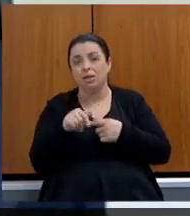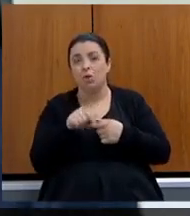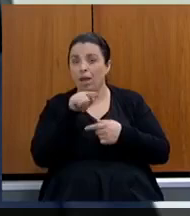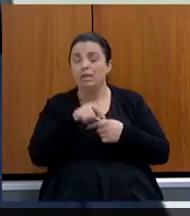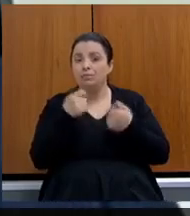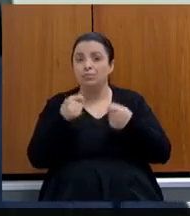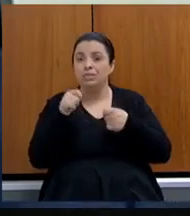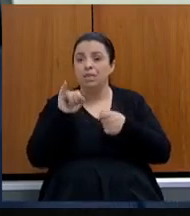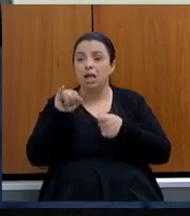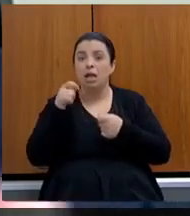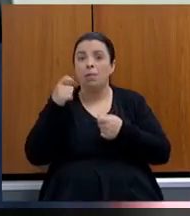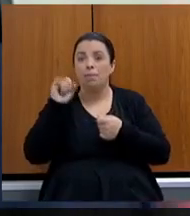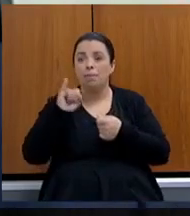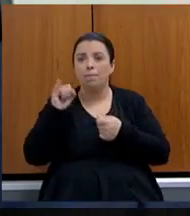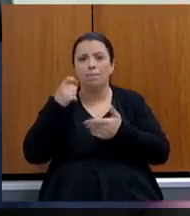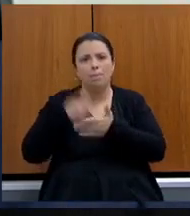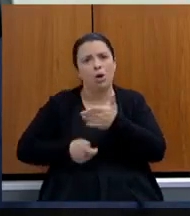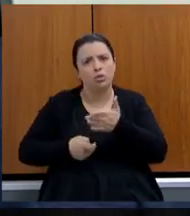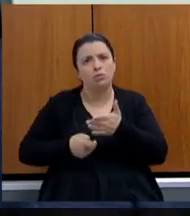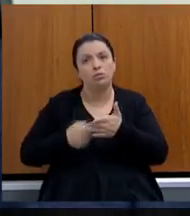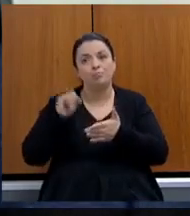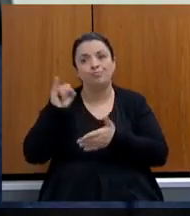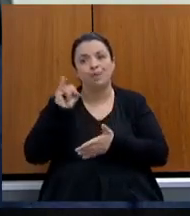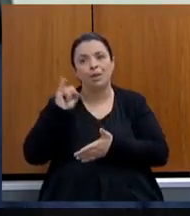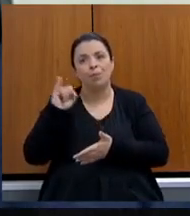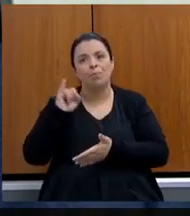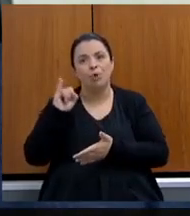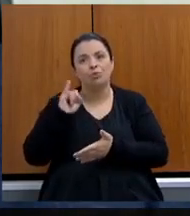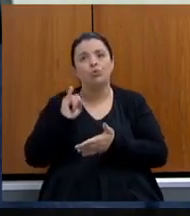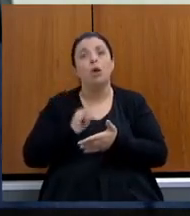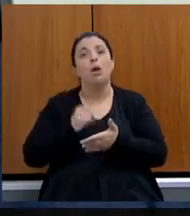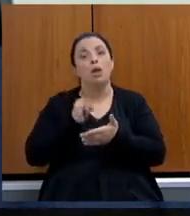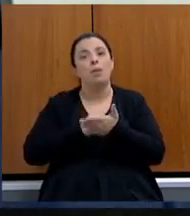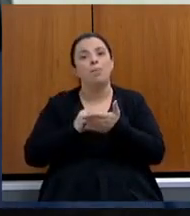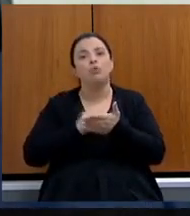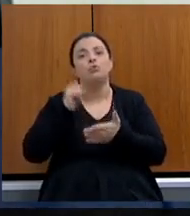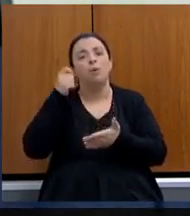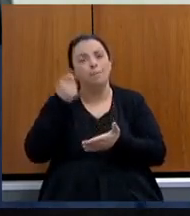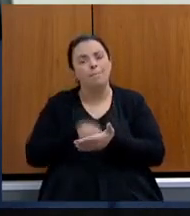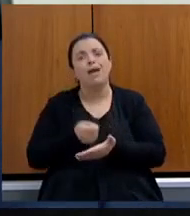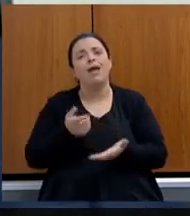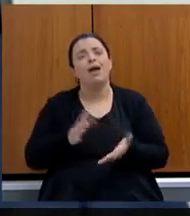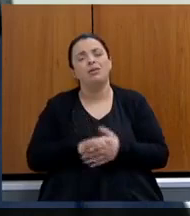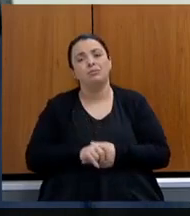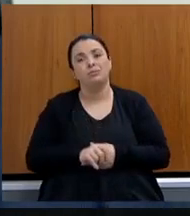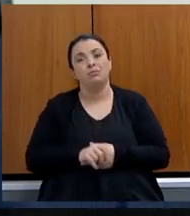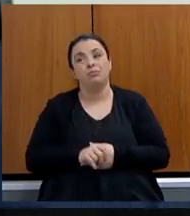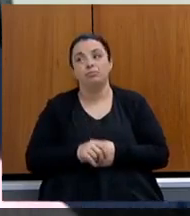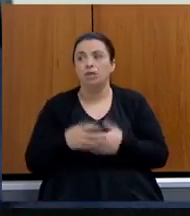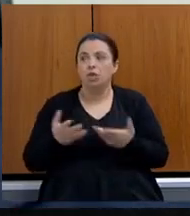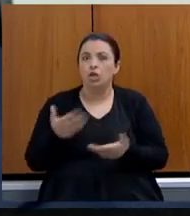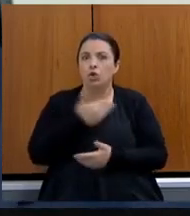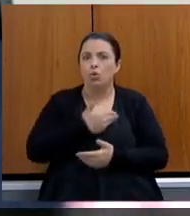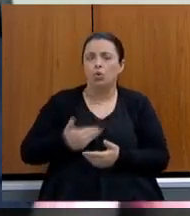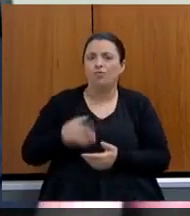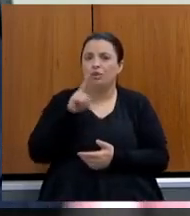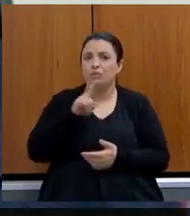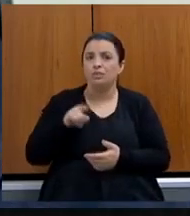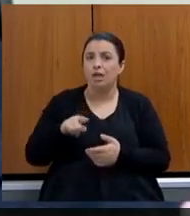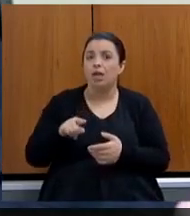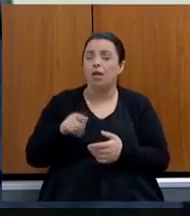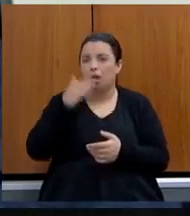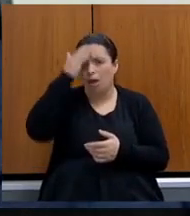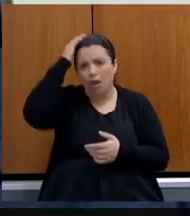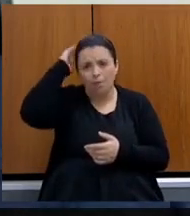impostos e que vai gerando deste atrás de Def e com certeza alguém tudo indica o governo Zema também vai entregar o